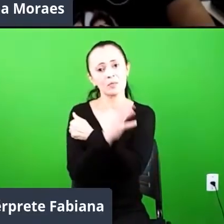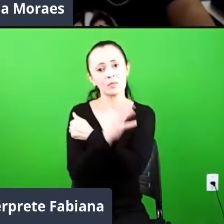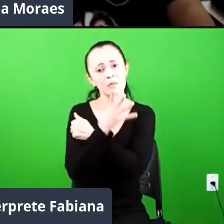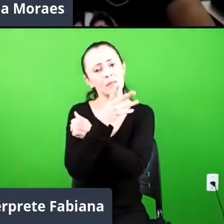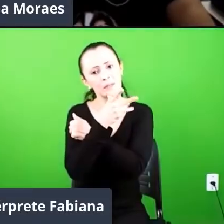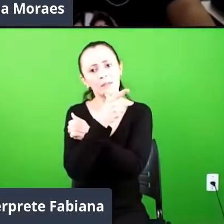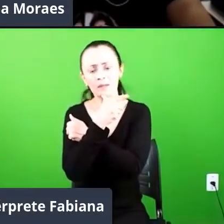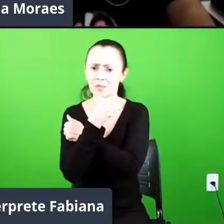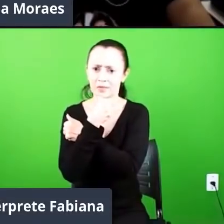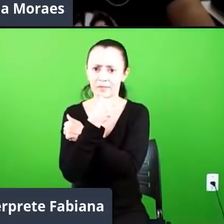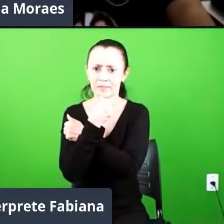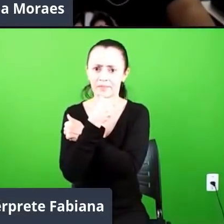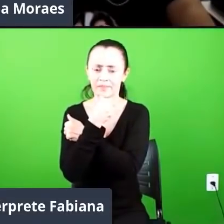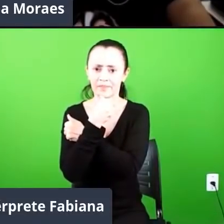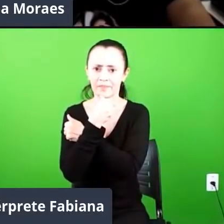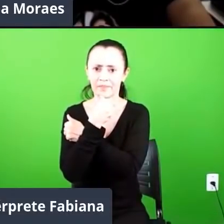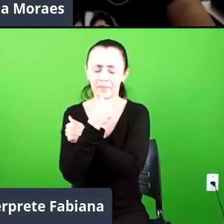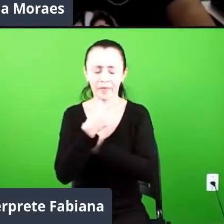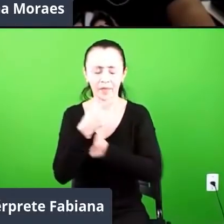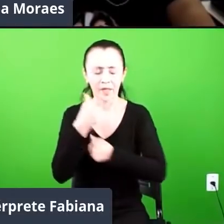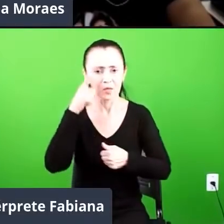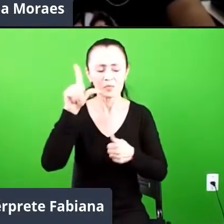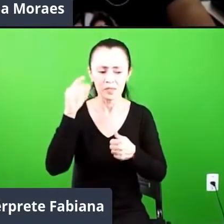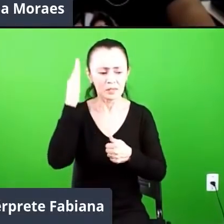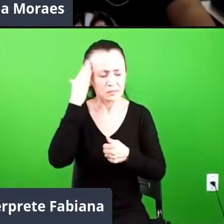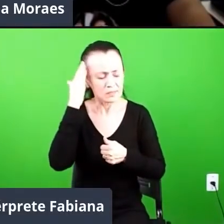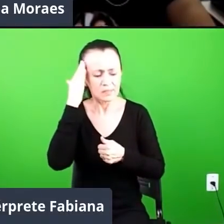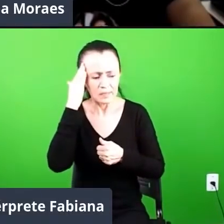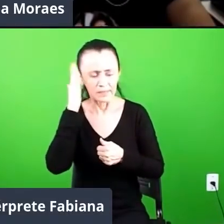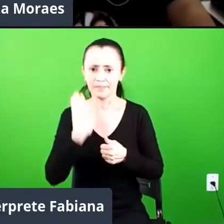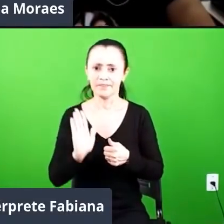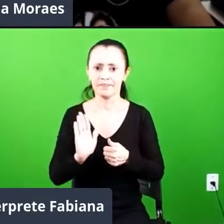para conseguir compreender todo o conteúdo.